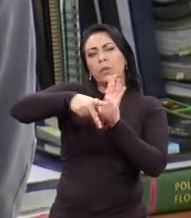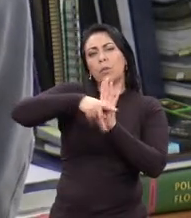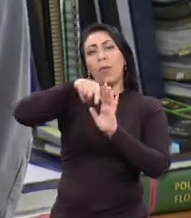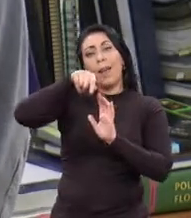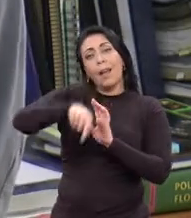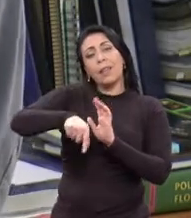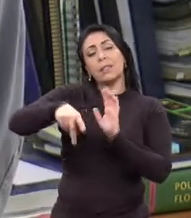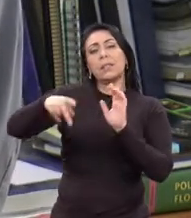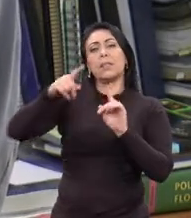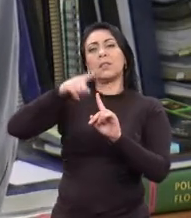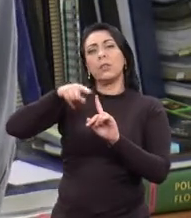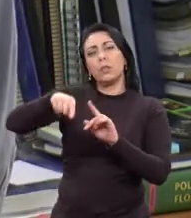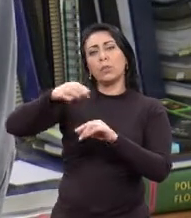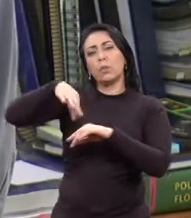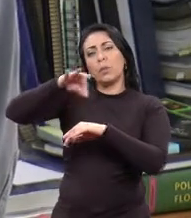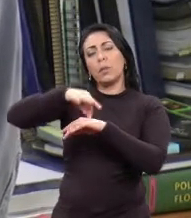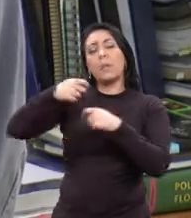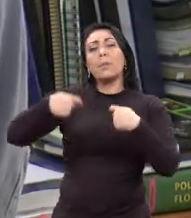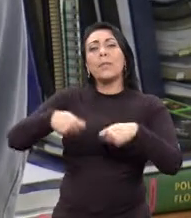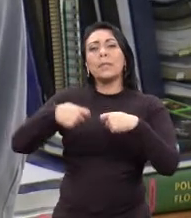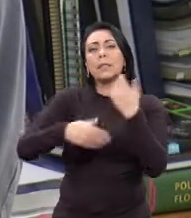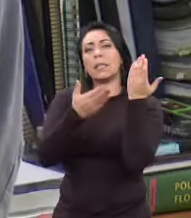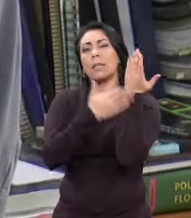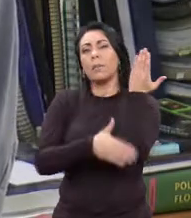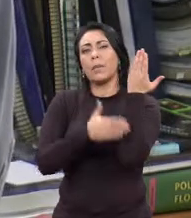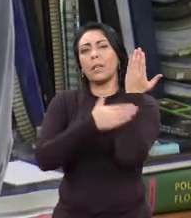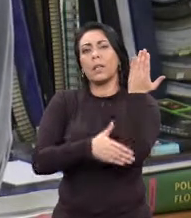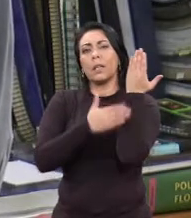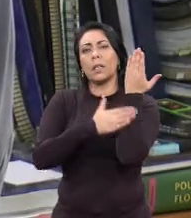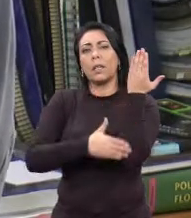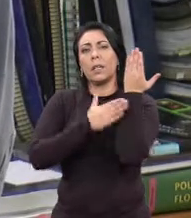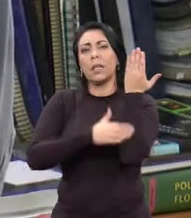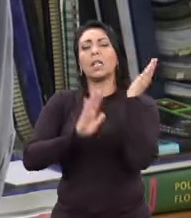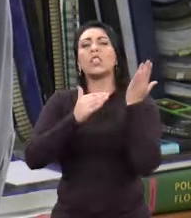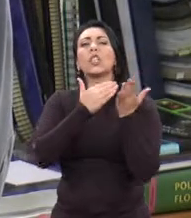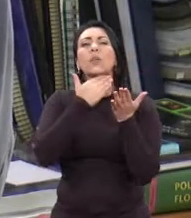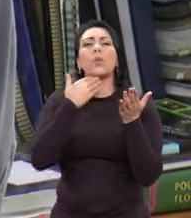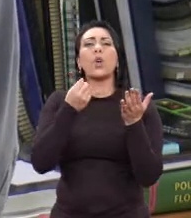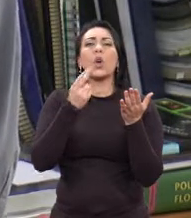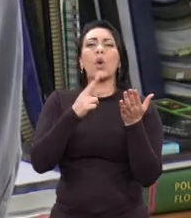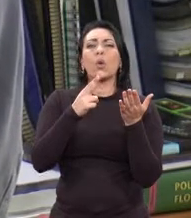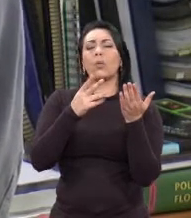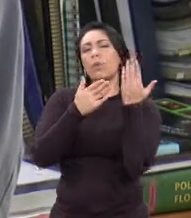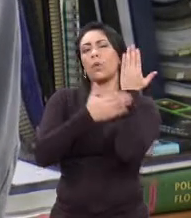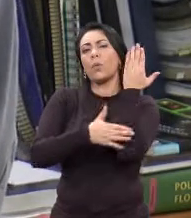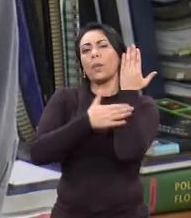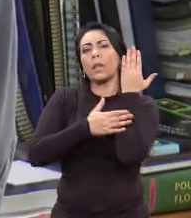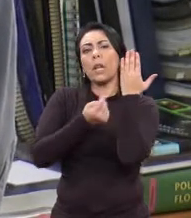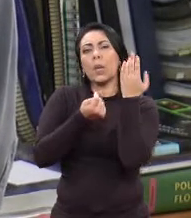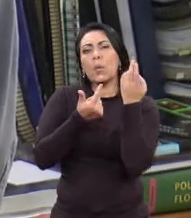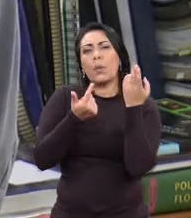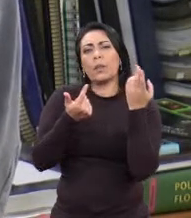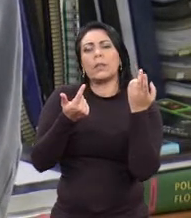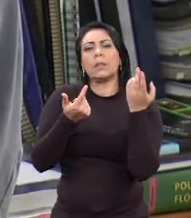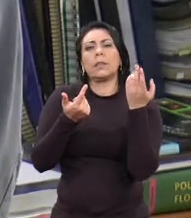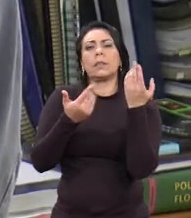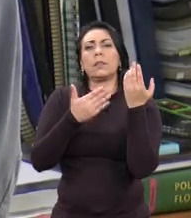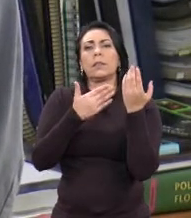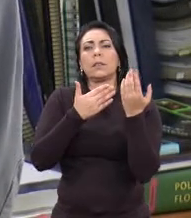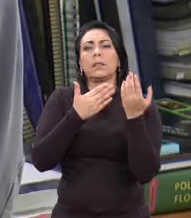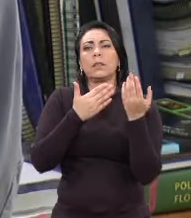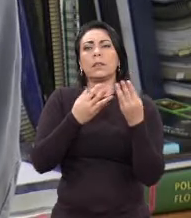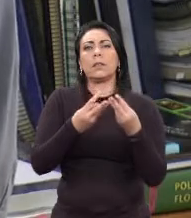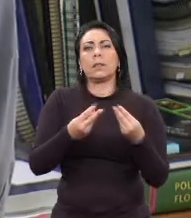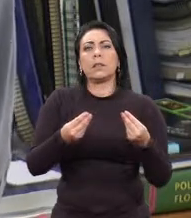Xilocopa. Essas abelhas necessitam de madeira morta ou em decomposição